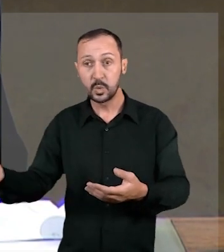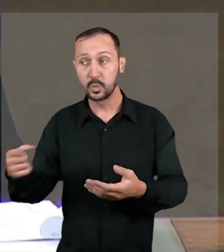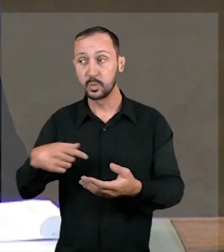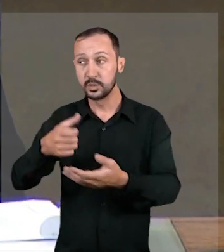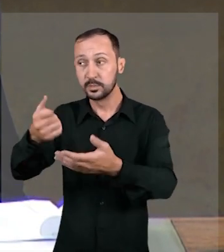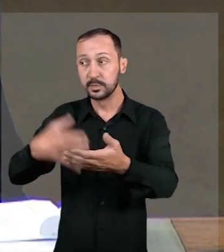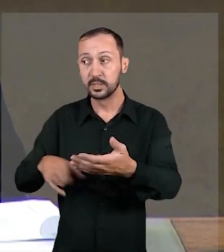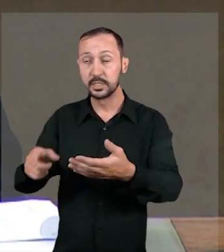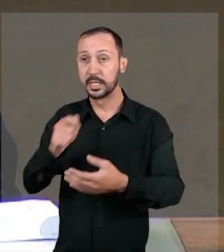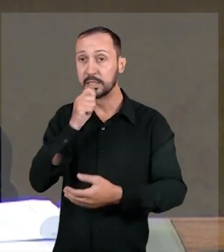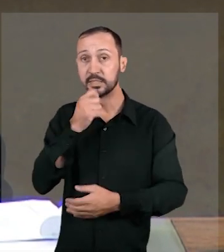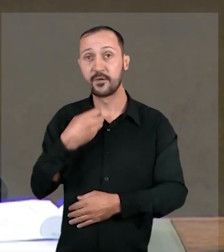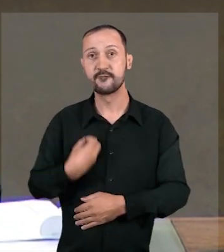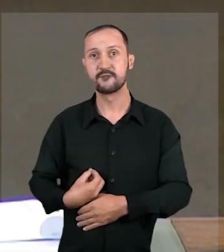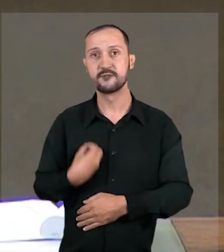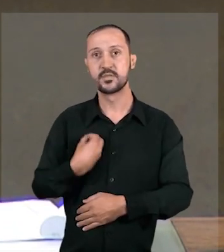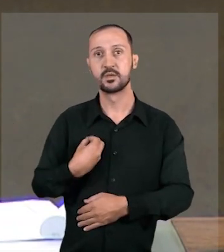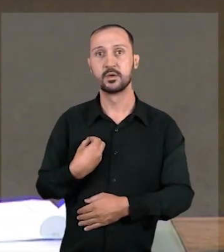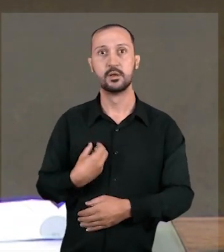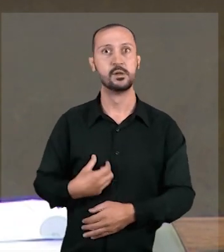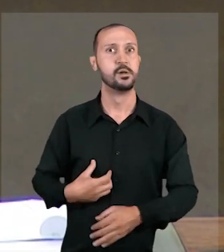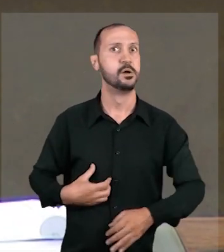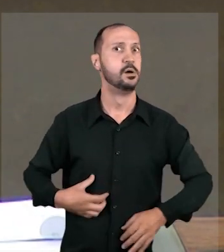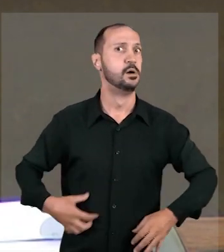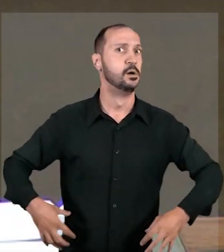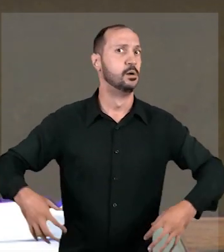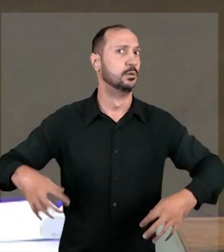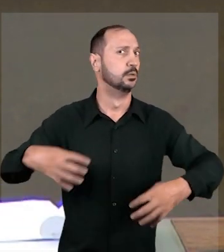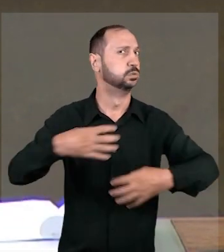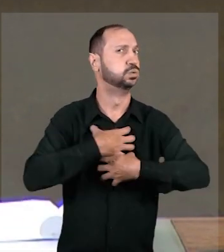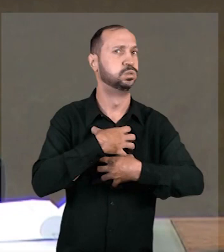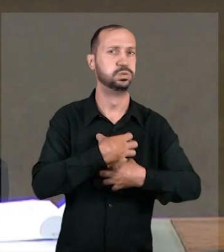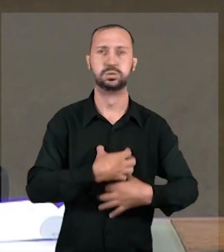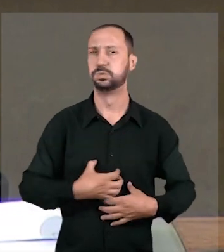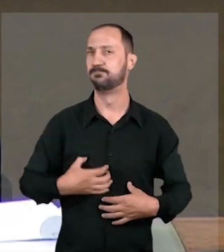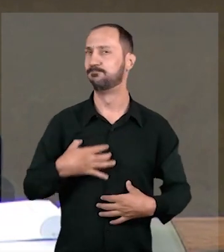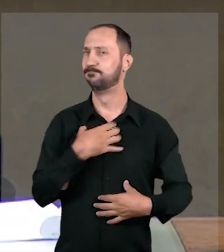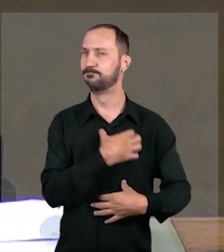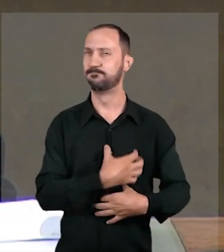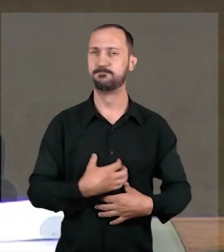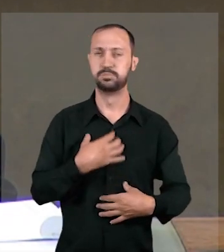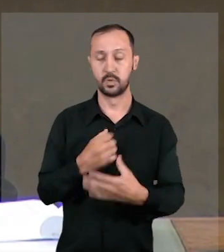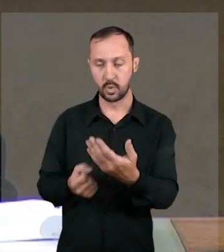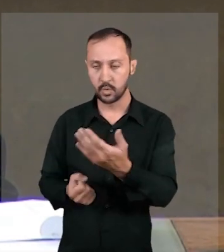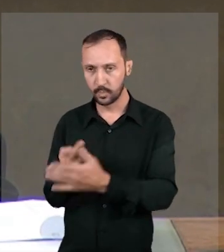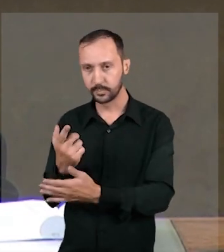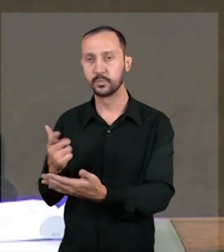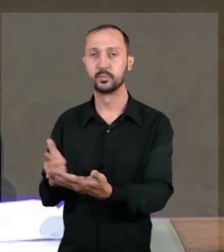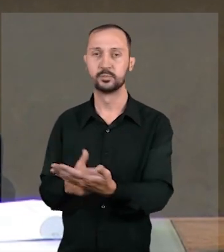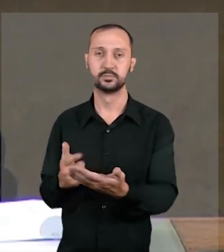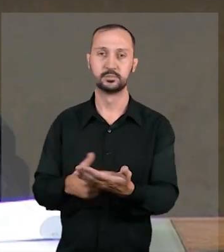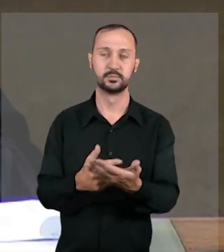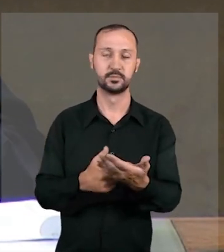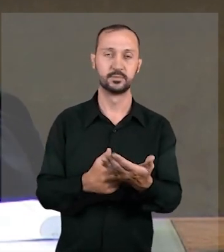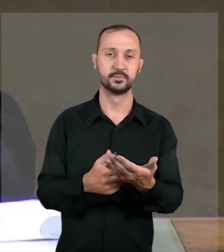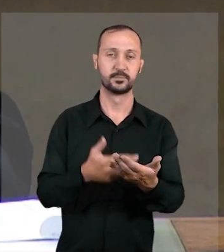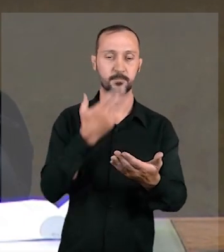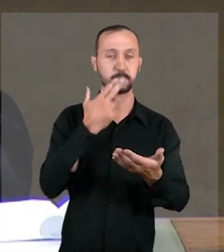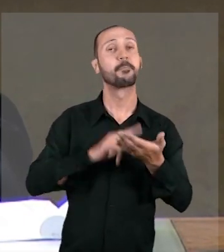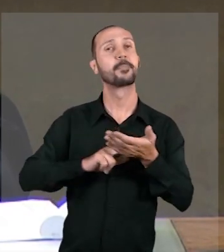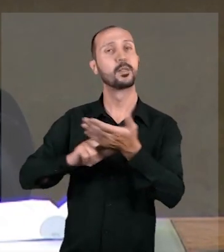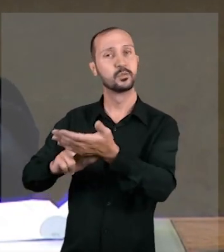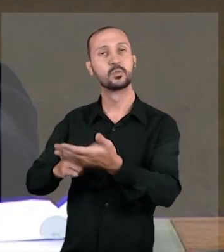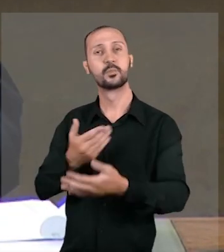vivo. Ele se tomou de profunda indignação, comprou o livro e mandou